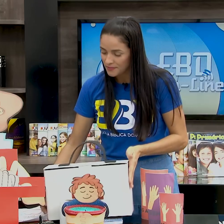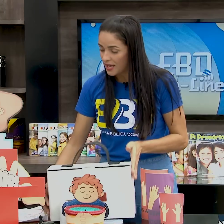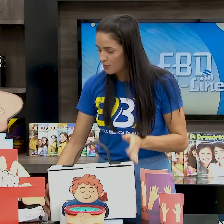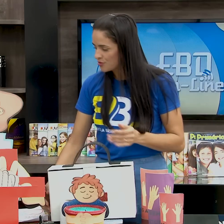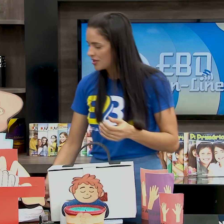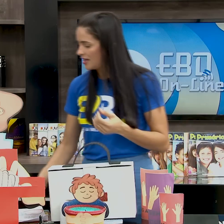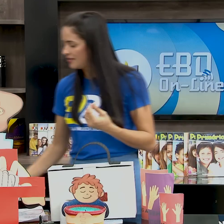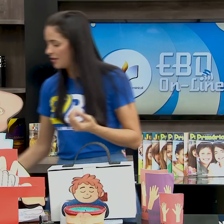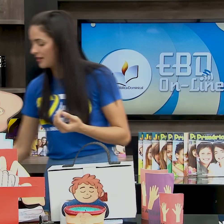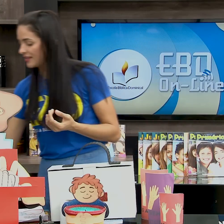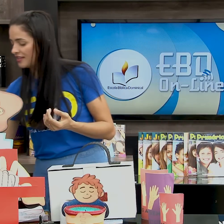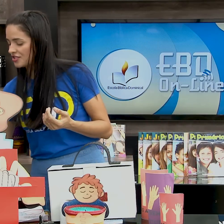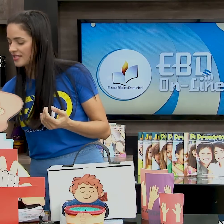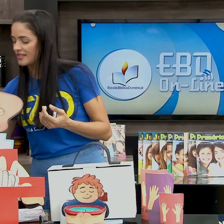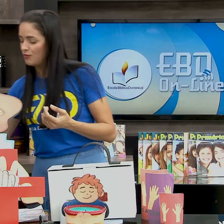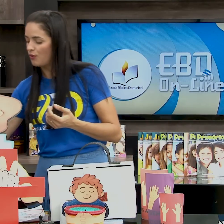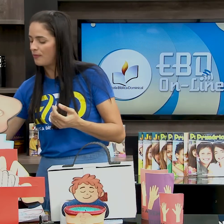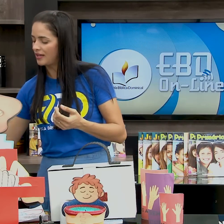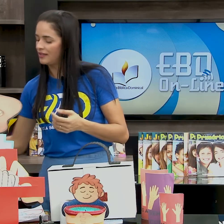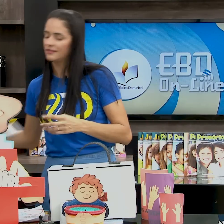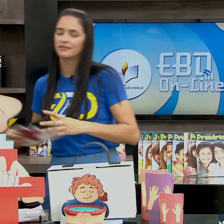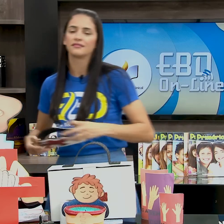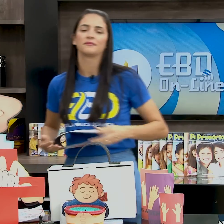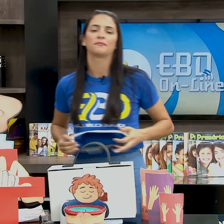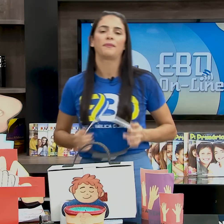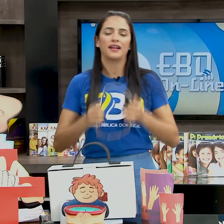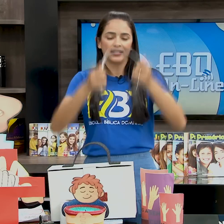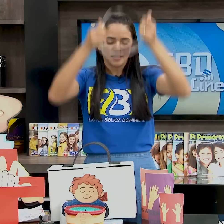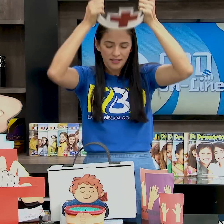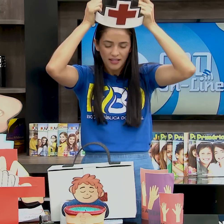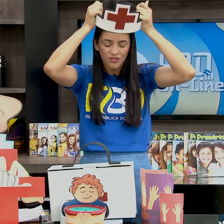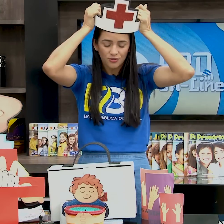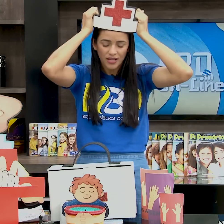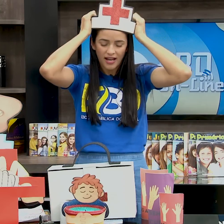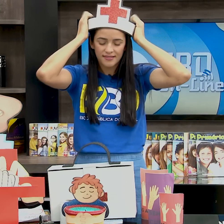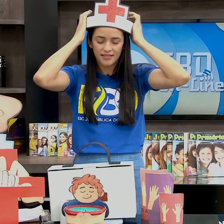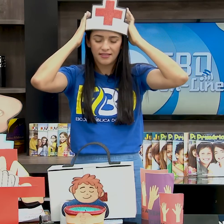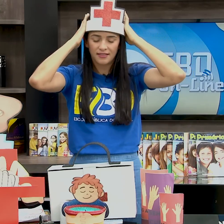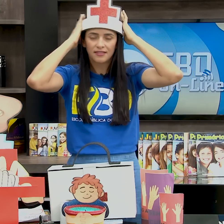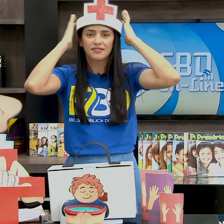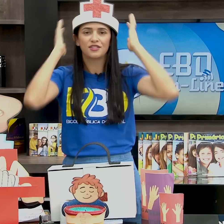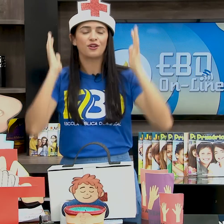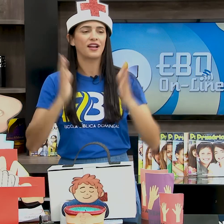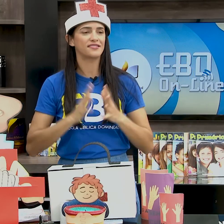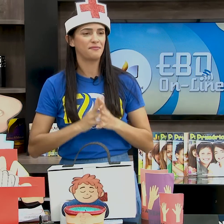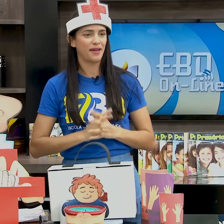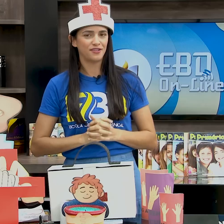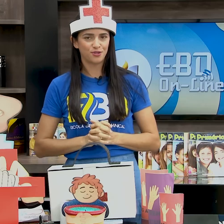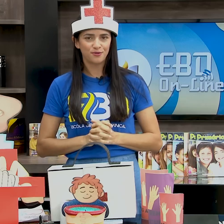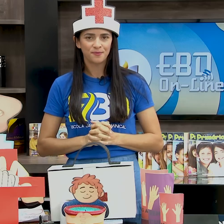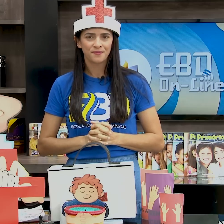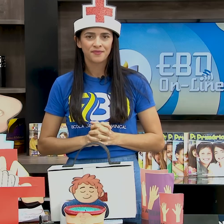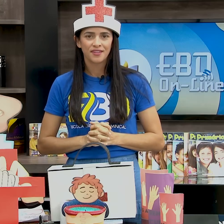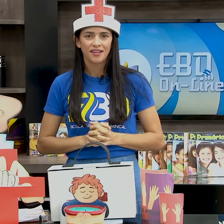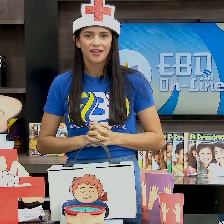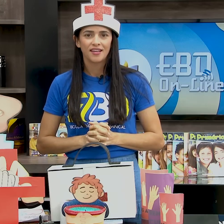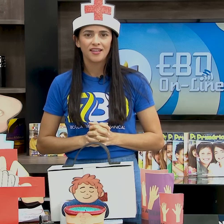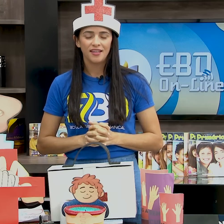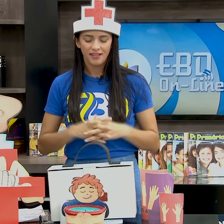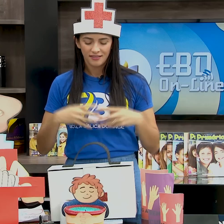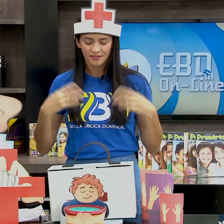Deus ele deu a inteligência ao homem né Para que estudasse se tornasse médico